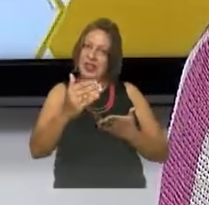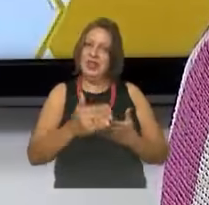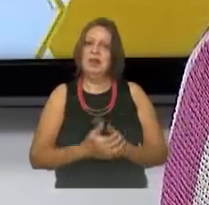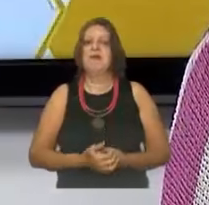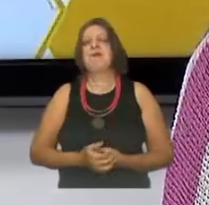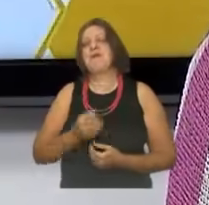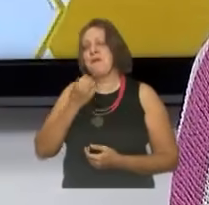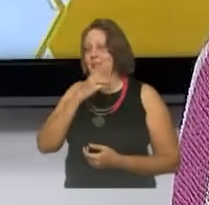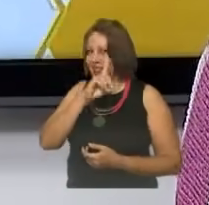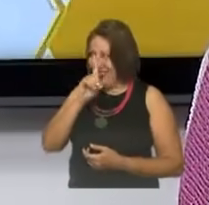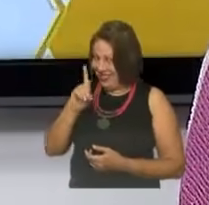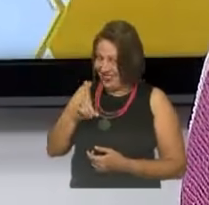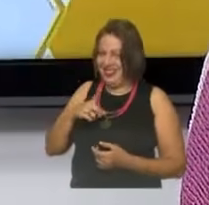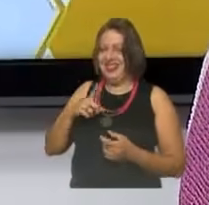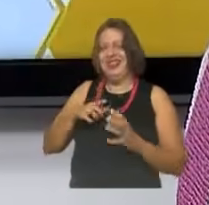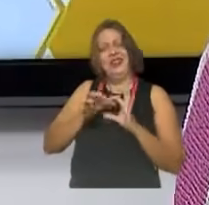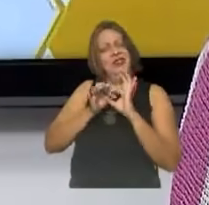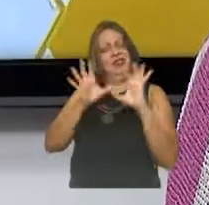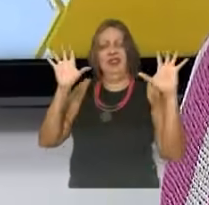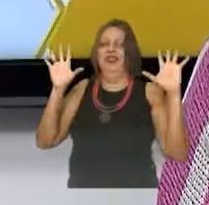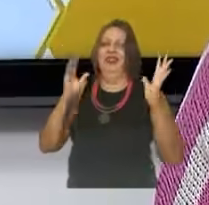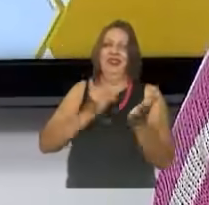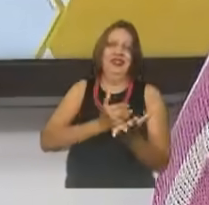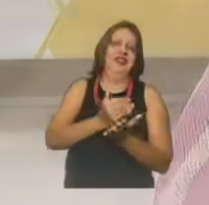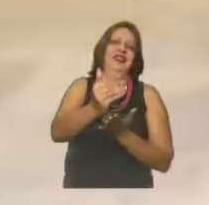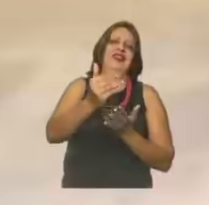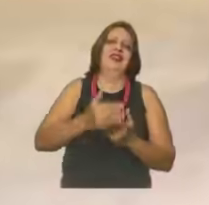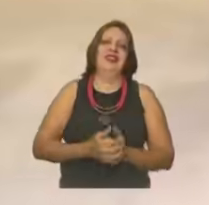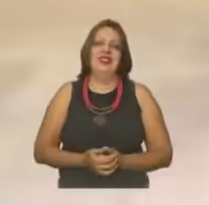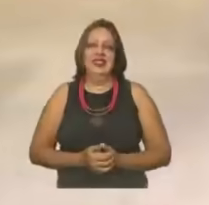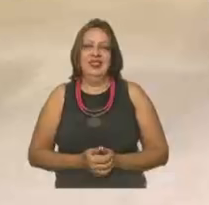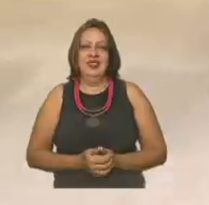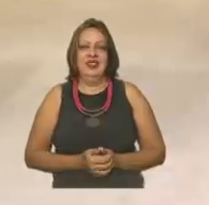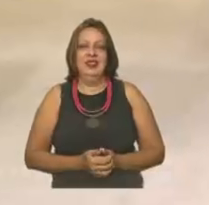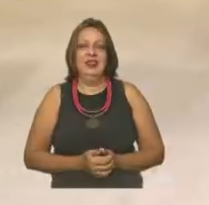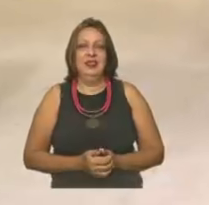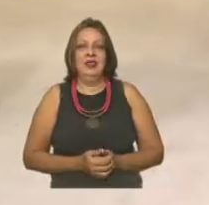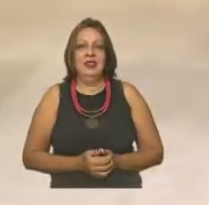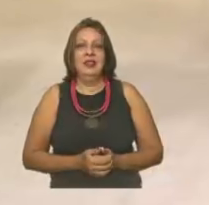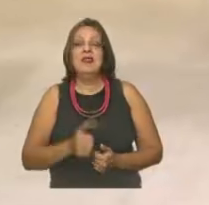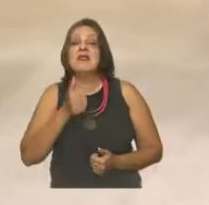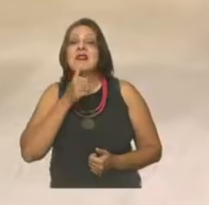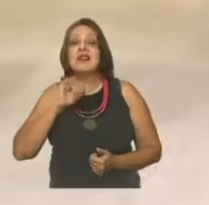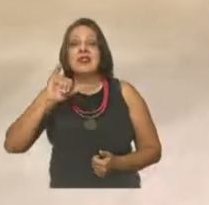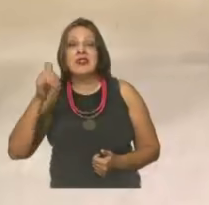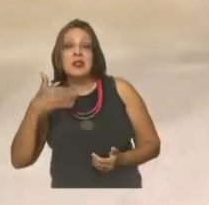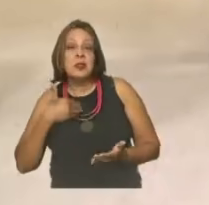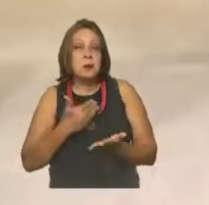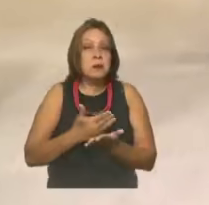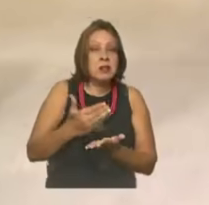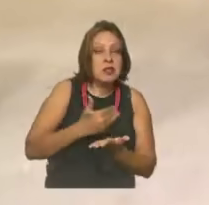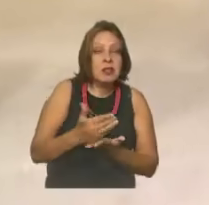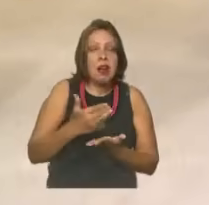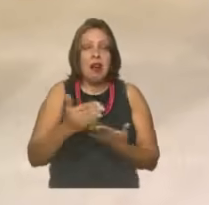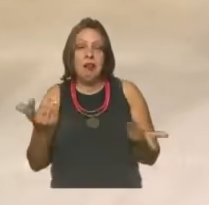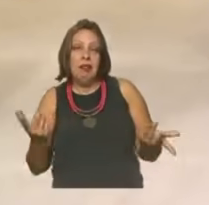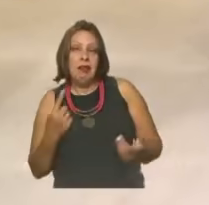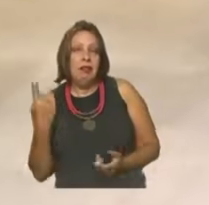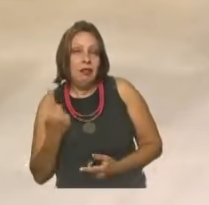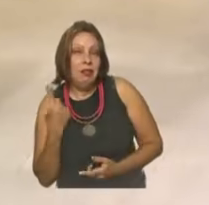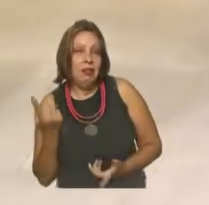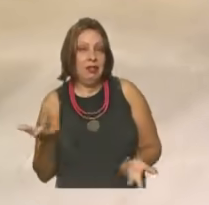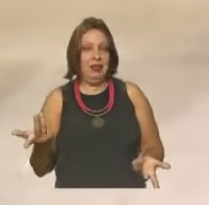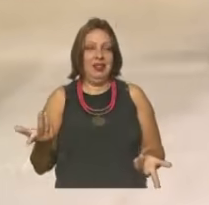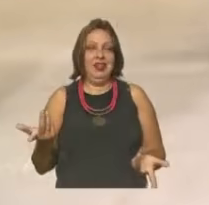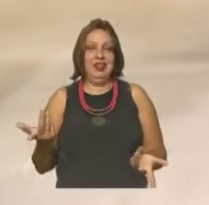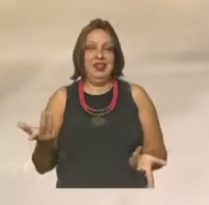Bom dia, está autorizado, pode começar. Muito obrigado, então. Jaque, que tal se a gente começar assim, esquentando, como todo domingo? Ah, eu acho. A turma já